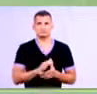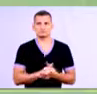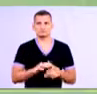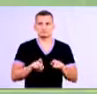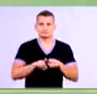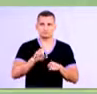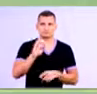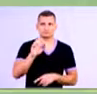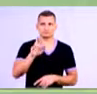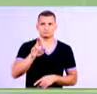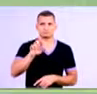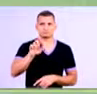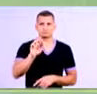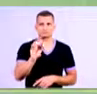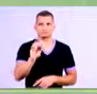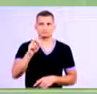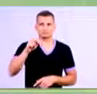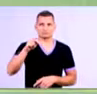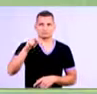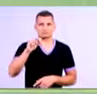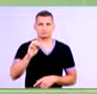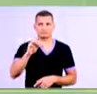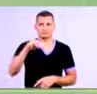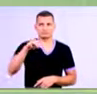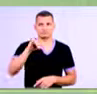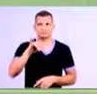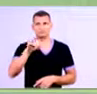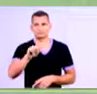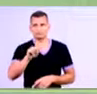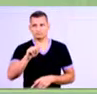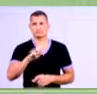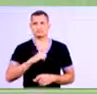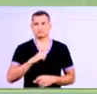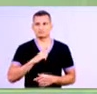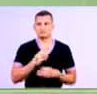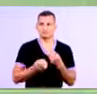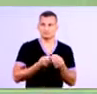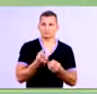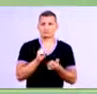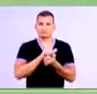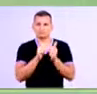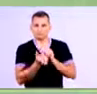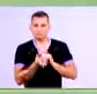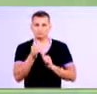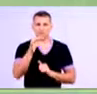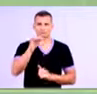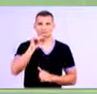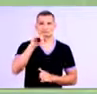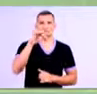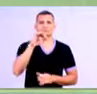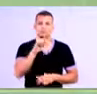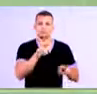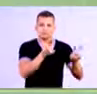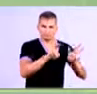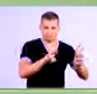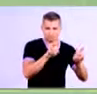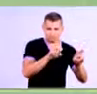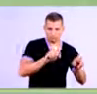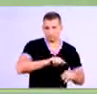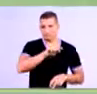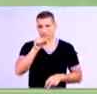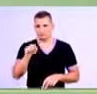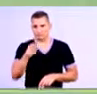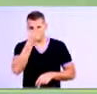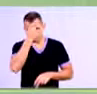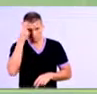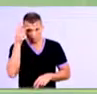ergonomia, que relaciona com aspectos físicos de adaptação das máquinas para o uso humano.